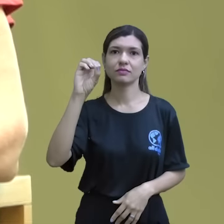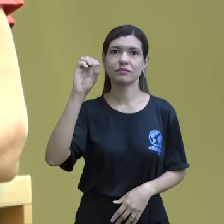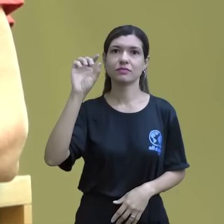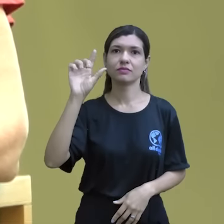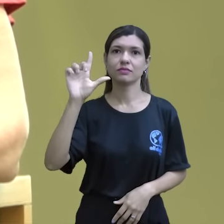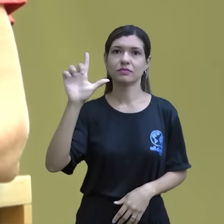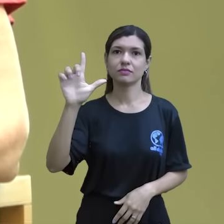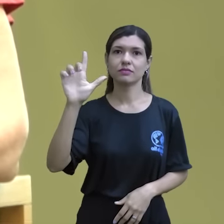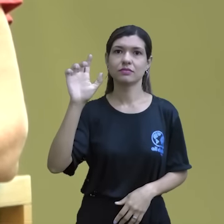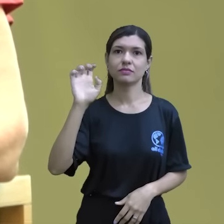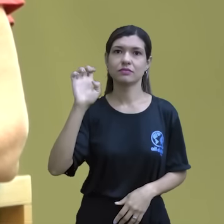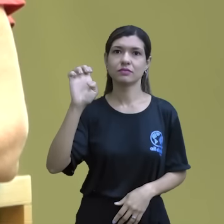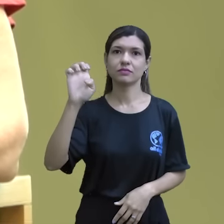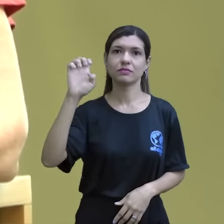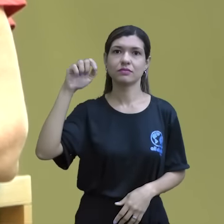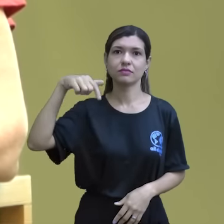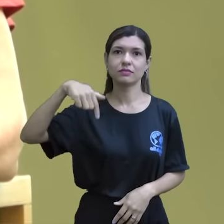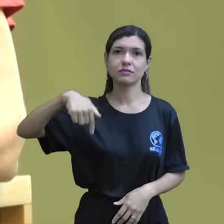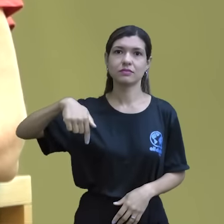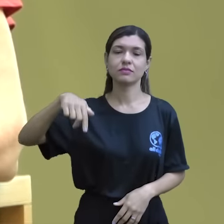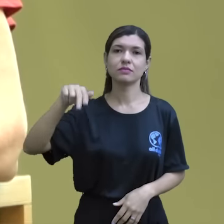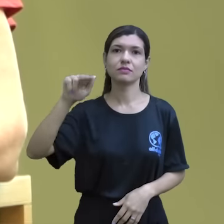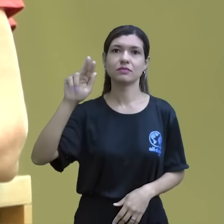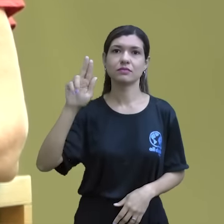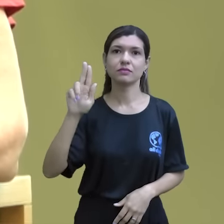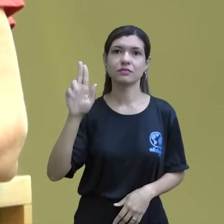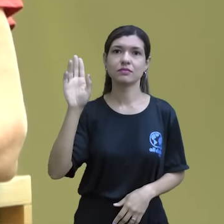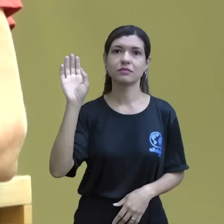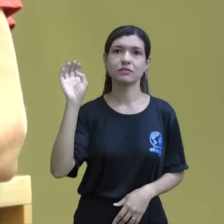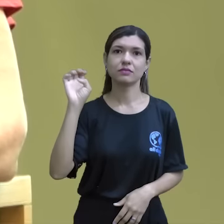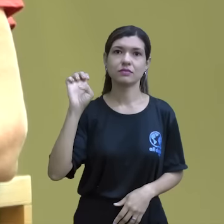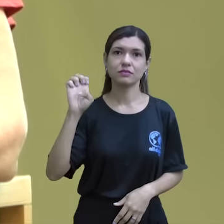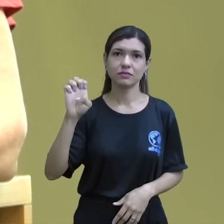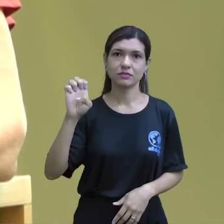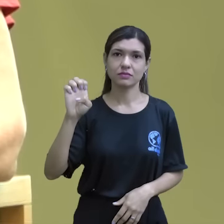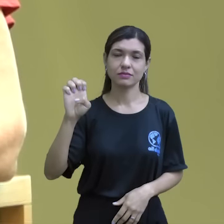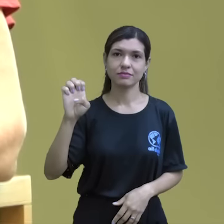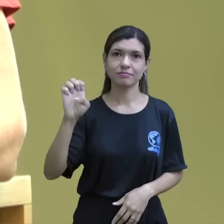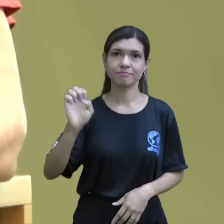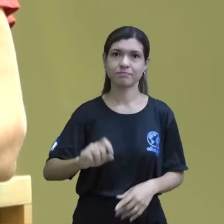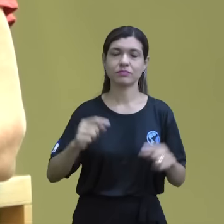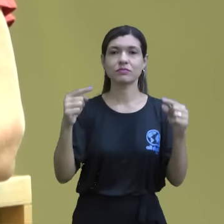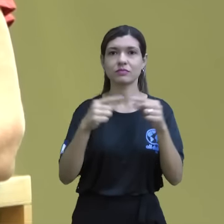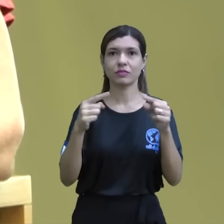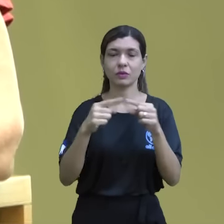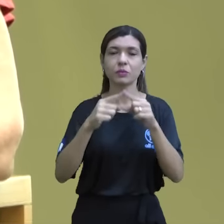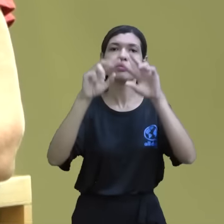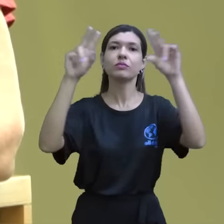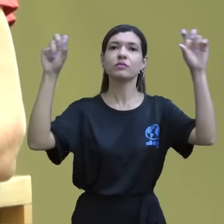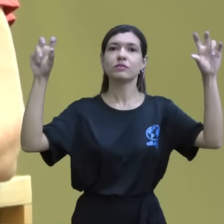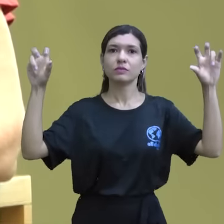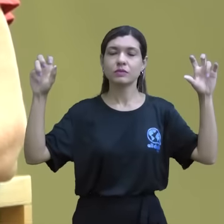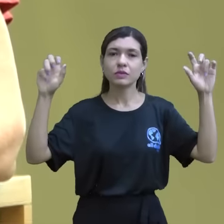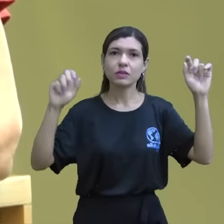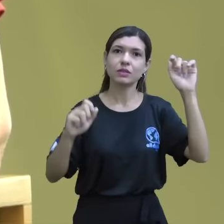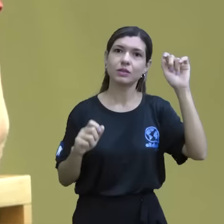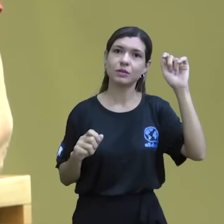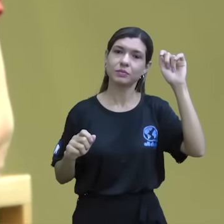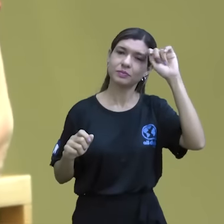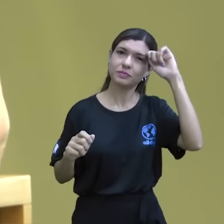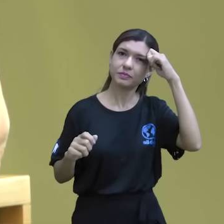racismo. Um outro que é muito polêmico é o Cló. Cló é um conto sobre o carnaval,